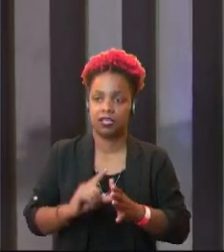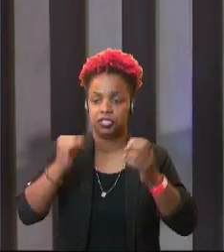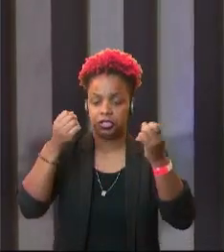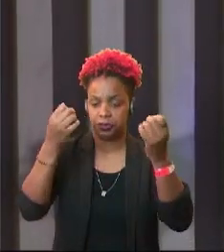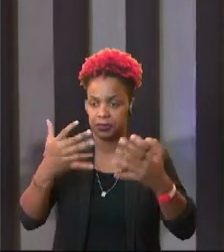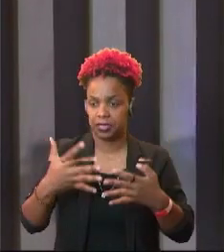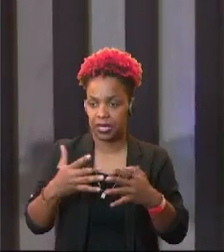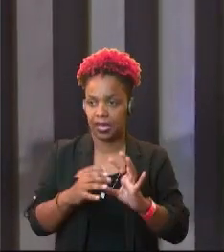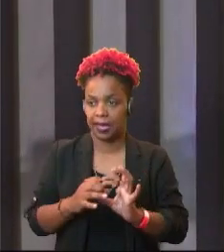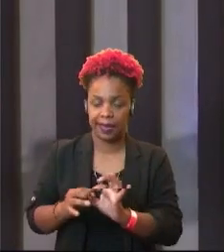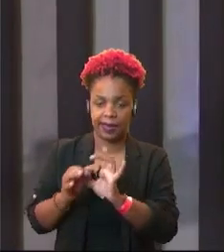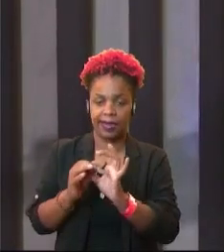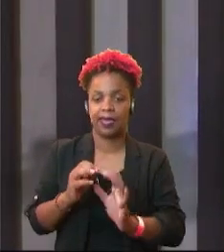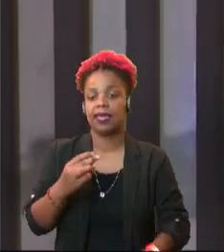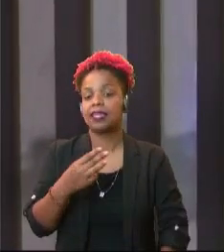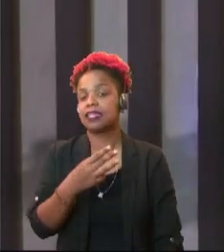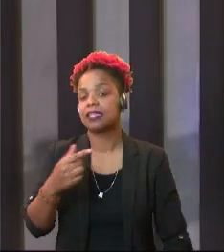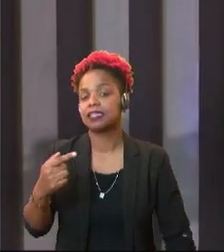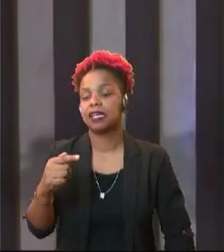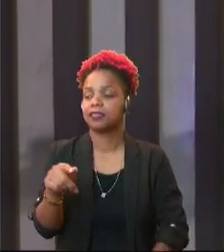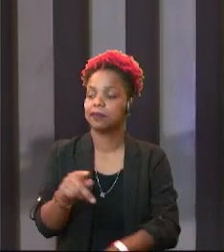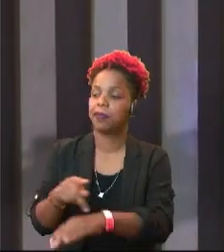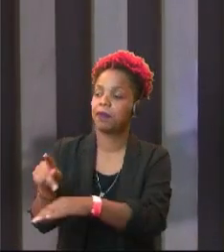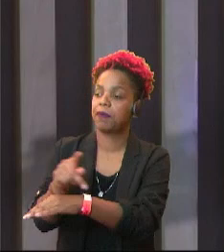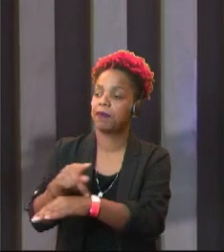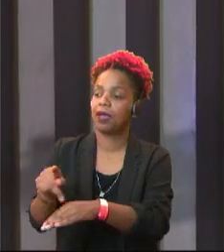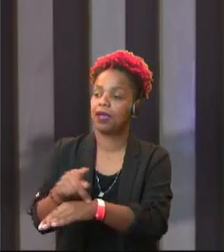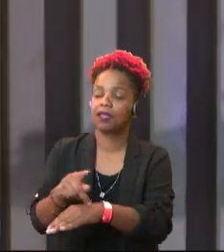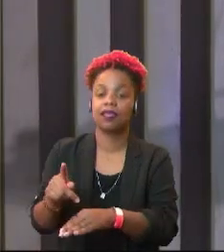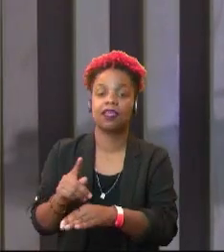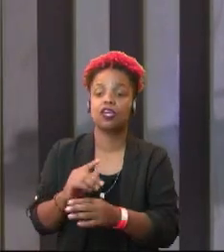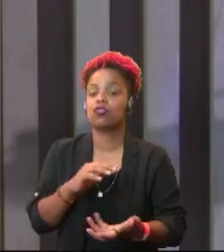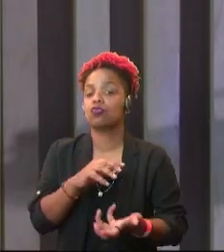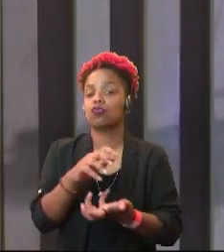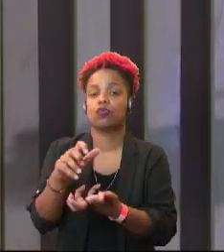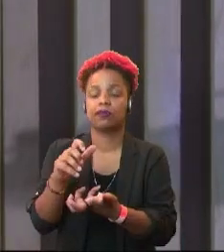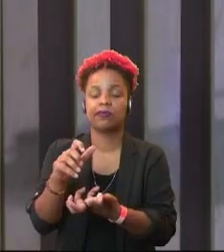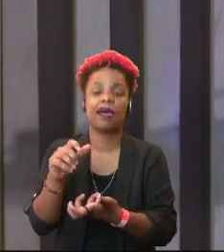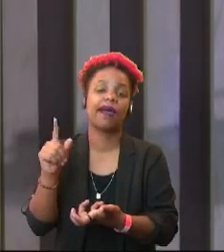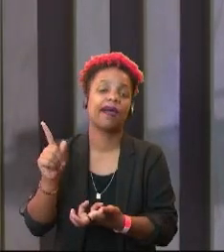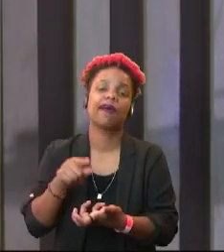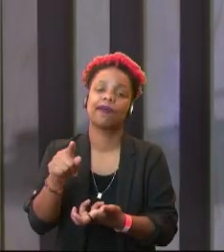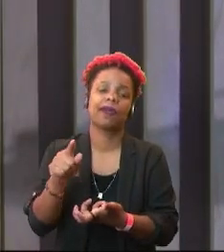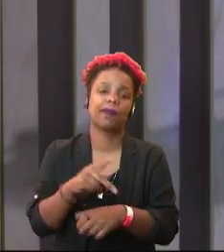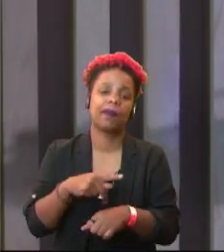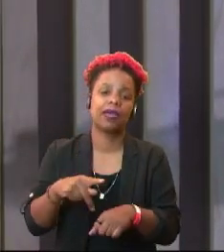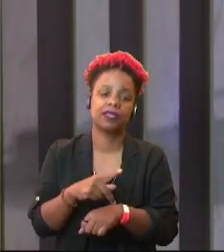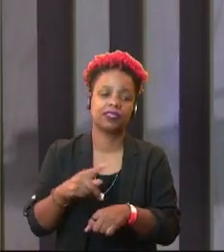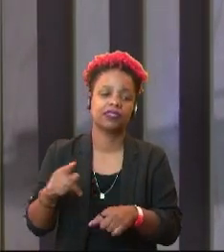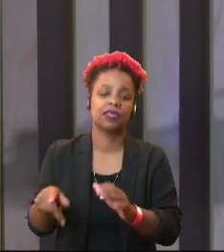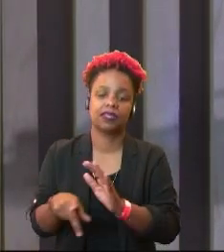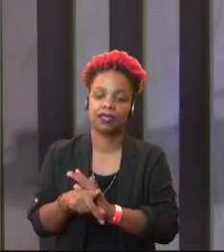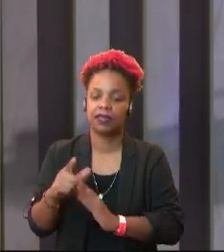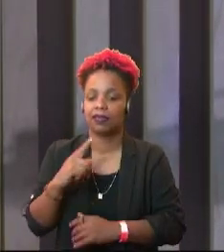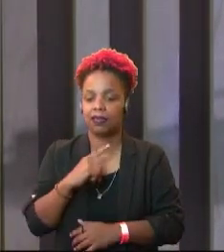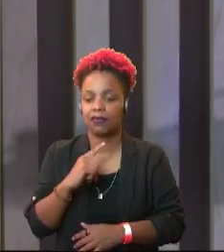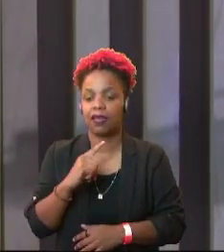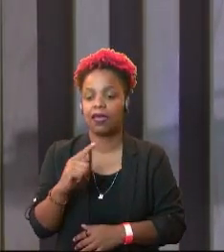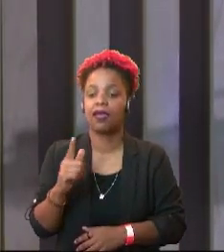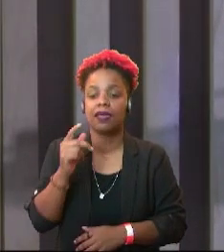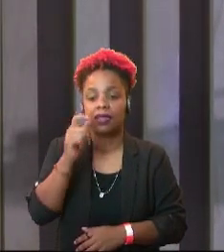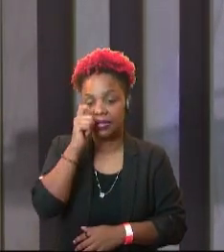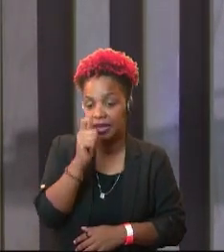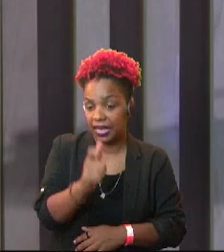uma aliança, 37 países estão no mundo que são países que não são membros da aliança, mas eu